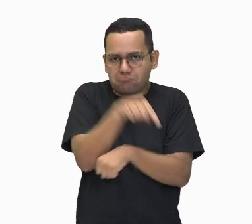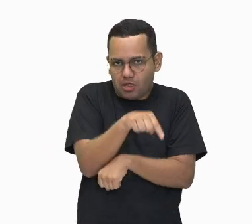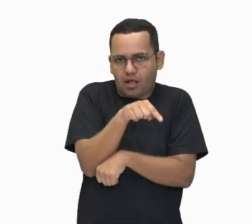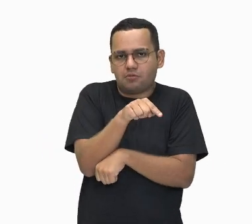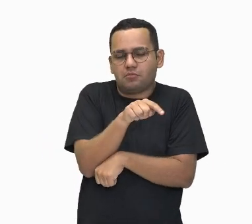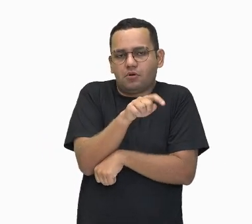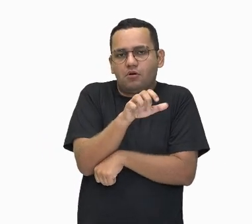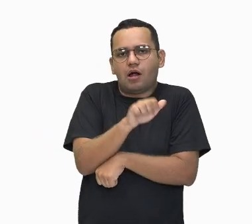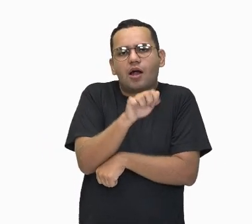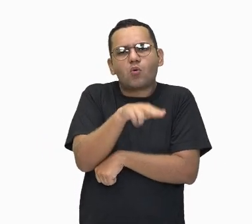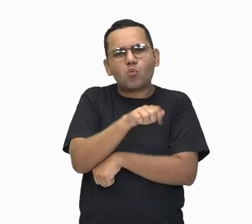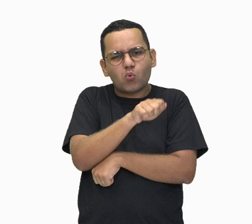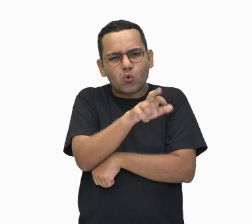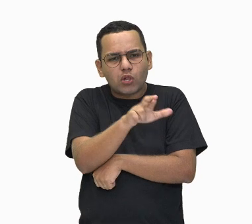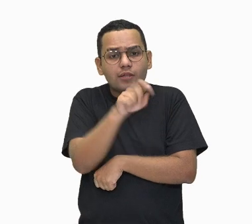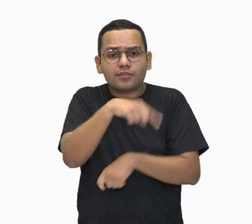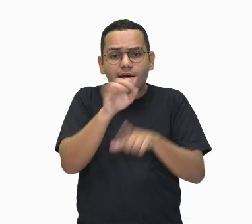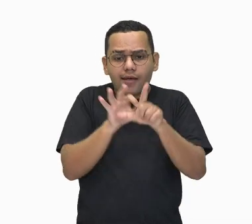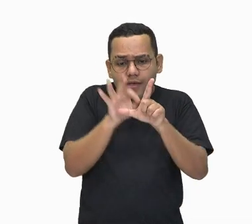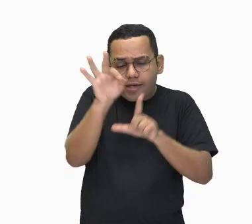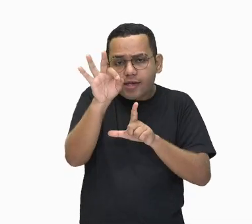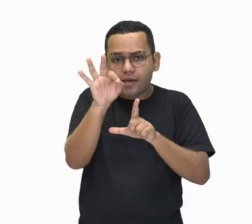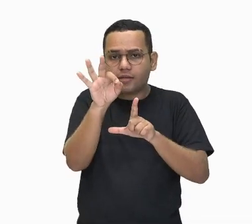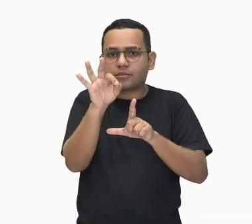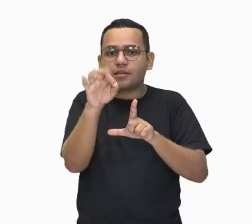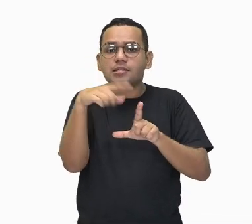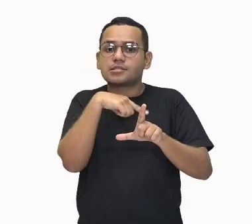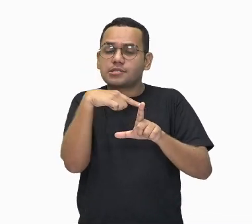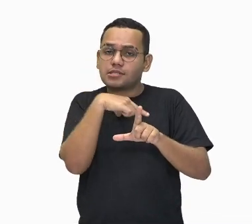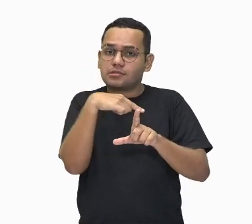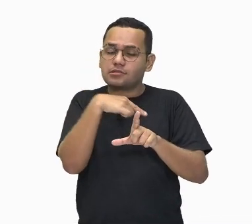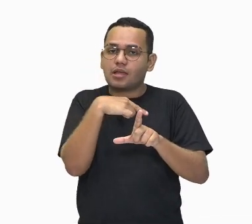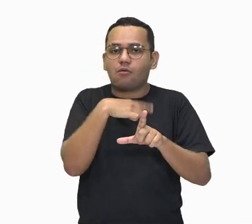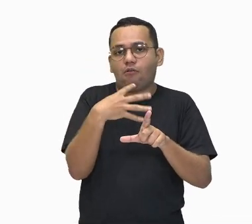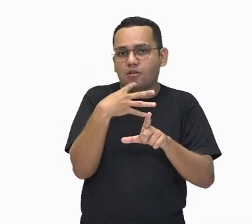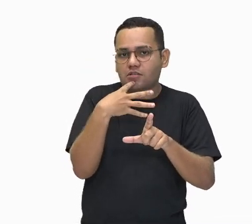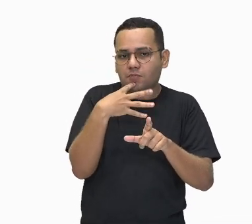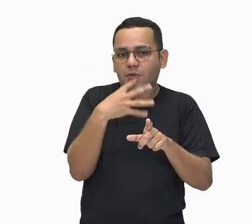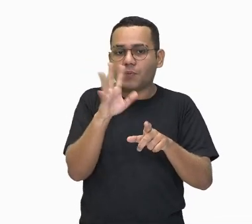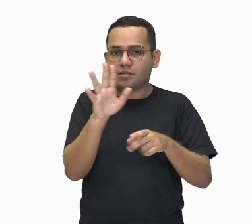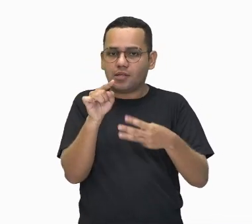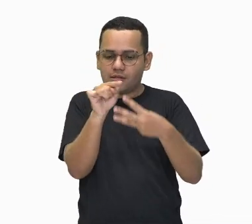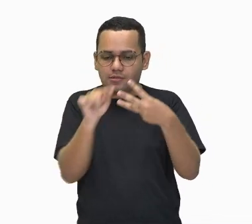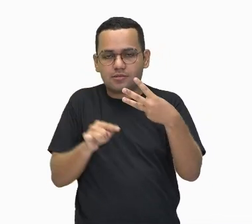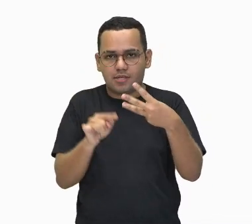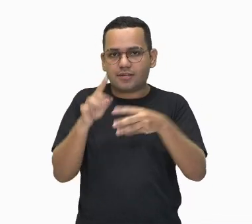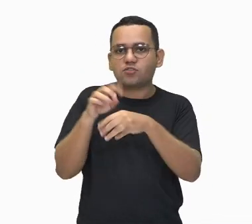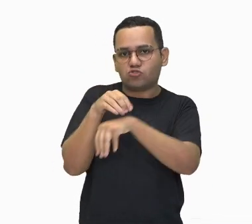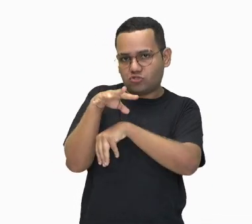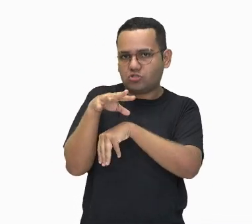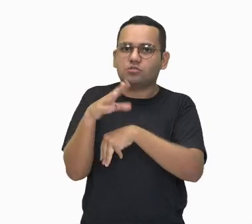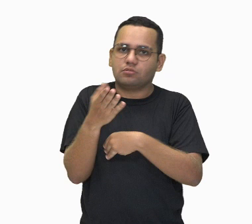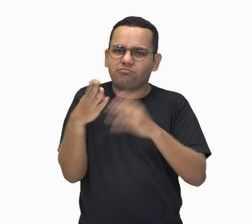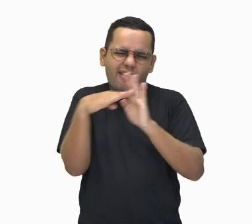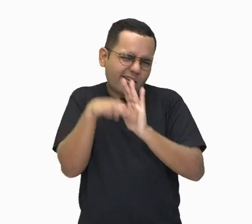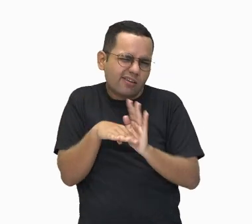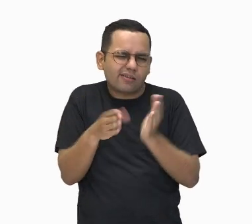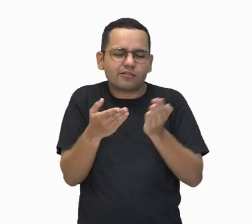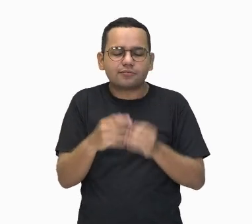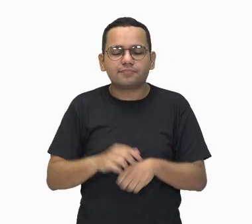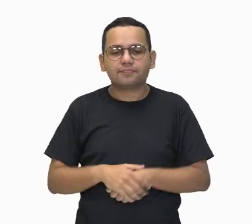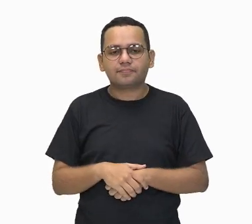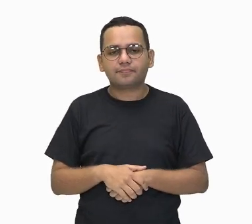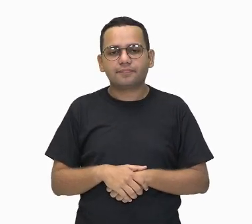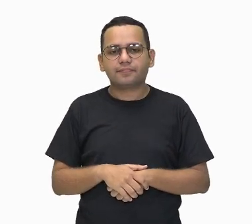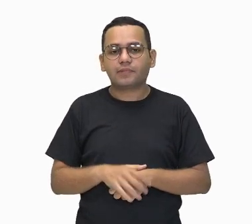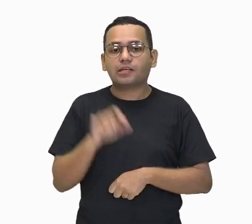reta quando dela se conhece. Então, são três pontos. Quando a gente conhece, então, os dois pontos distintos, né? A